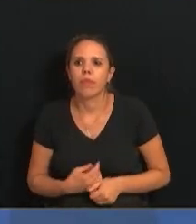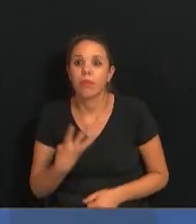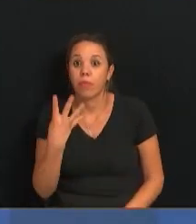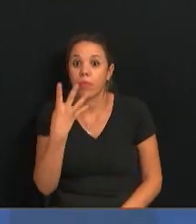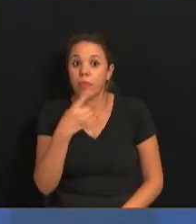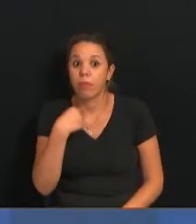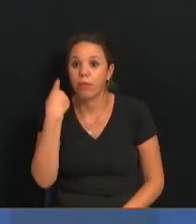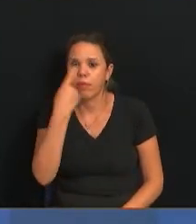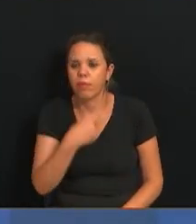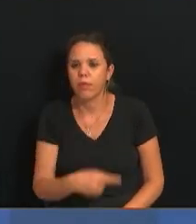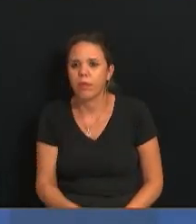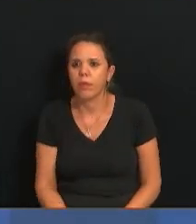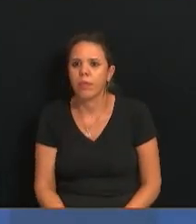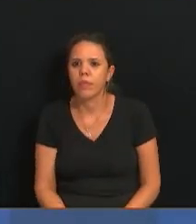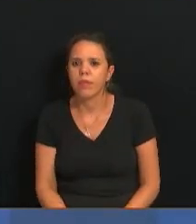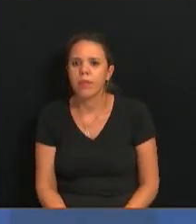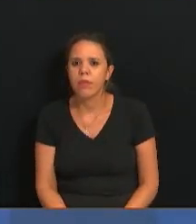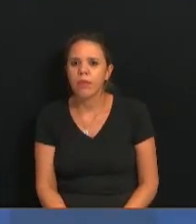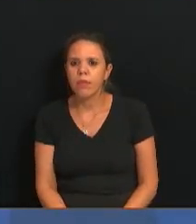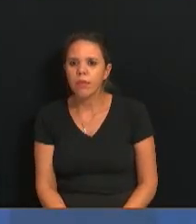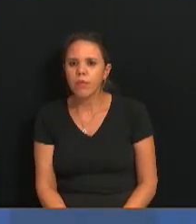4 horas. Confira como foi.